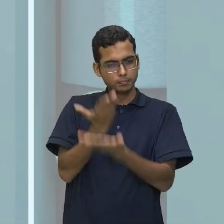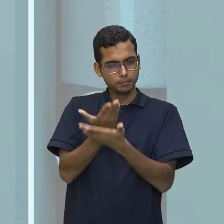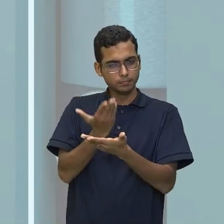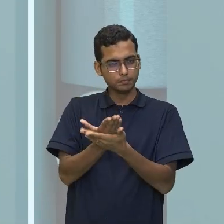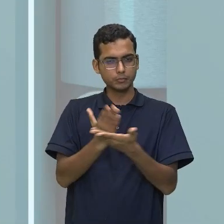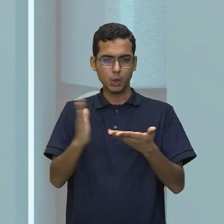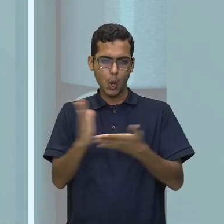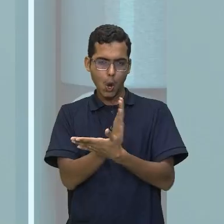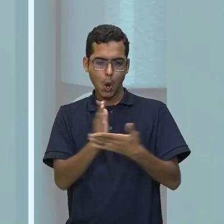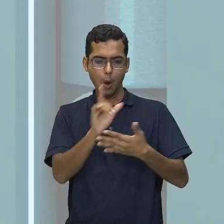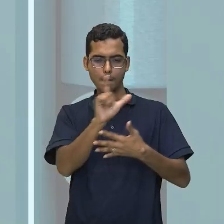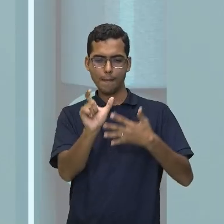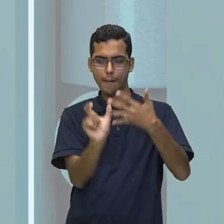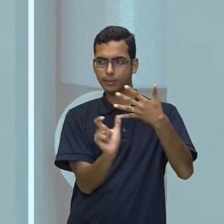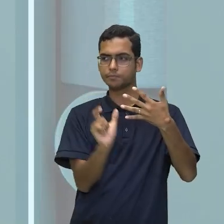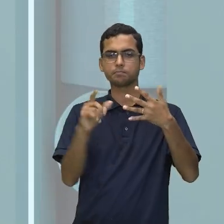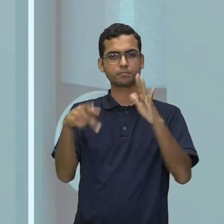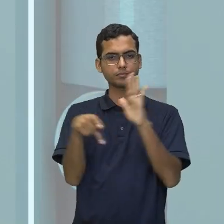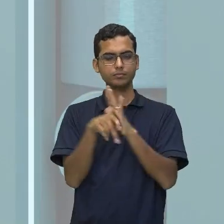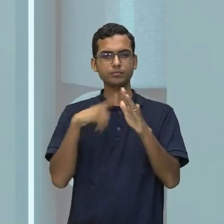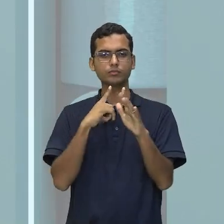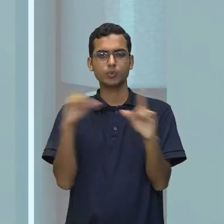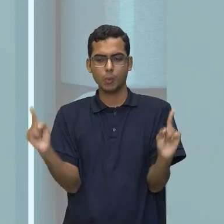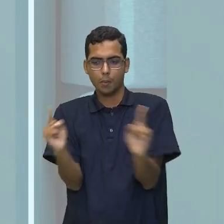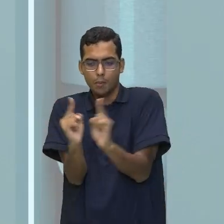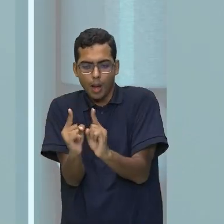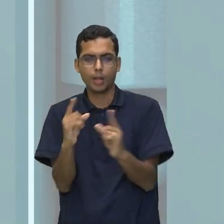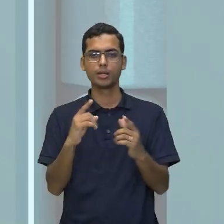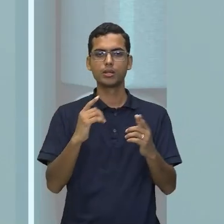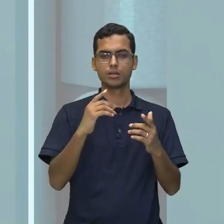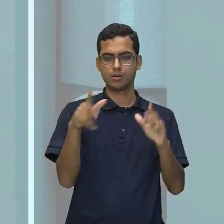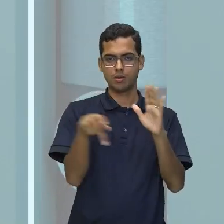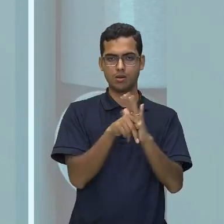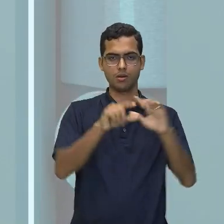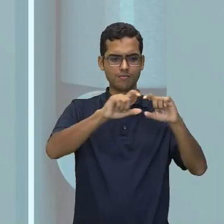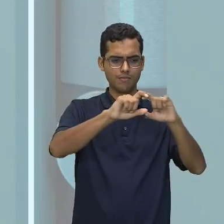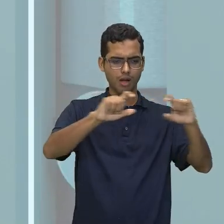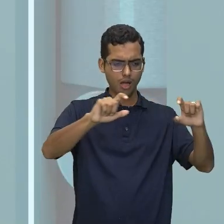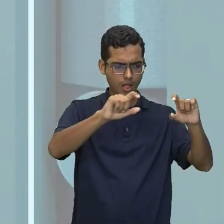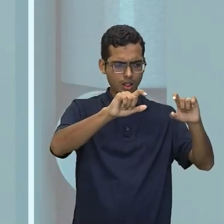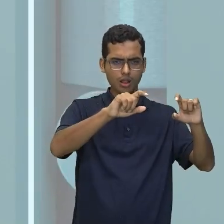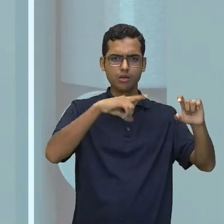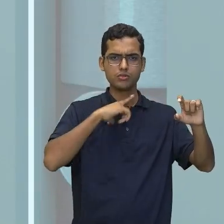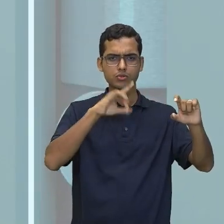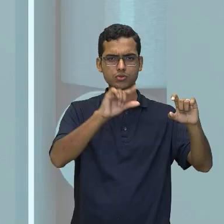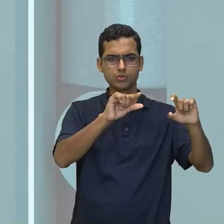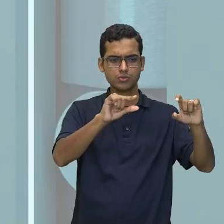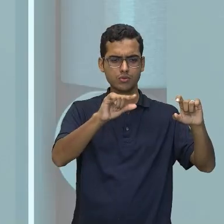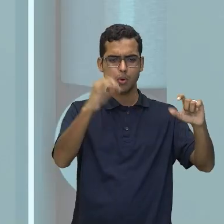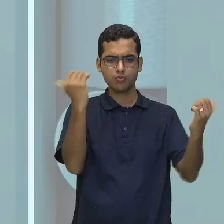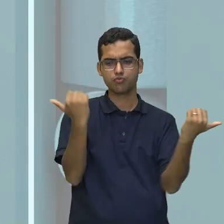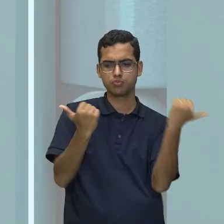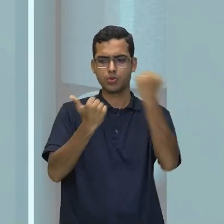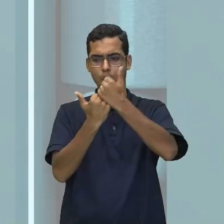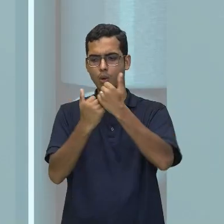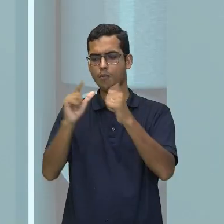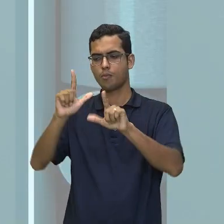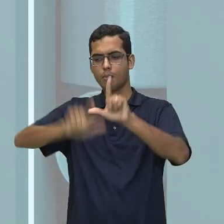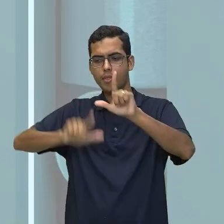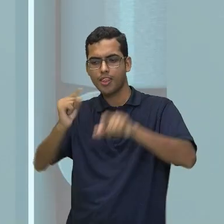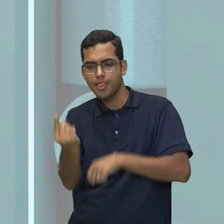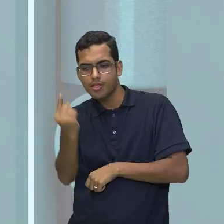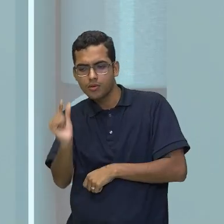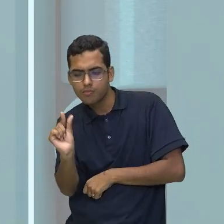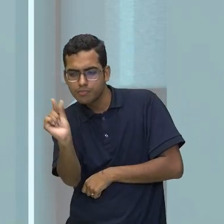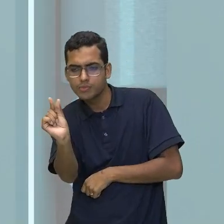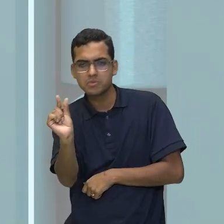algumas substituições. Ao invés de escrever a palavra inteira, eu coloco só uma letrinha, só um número. Ao invés